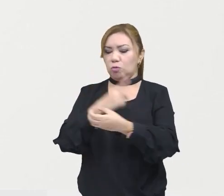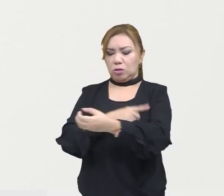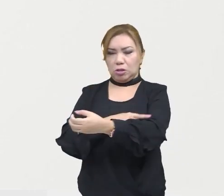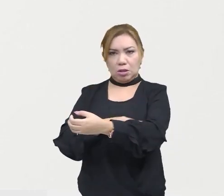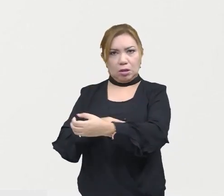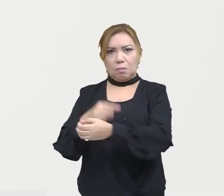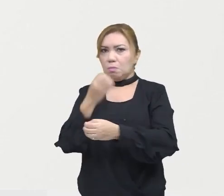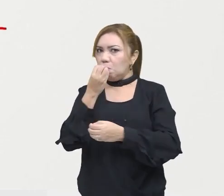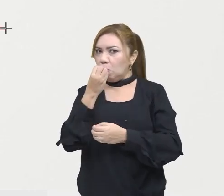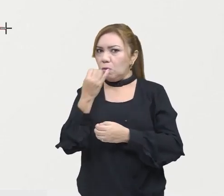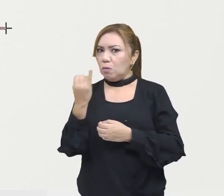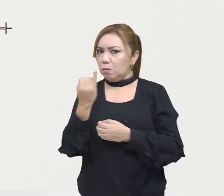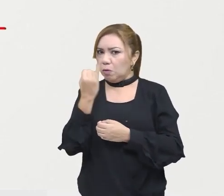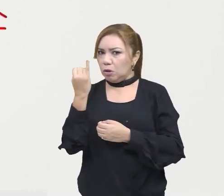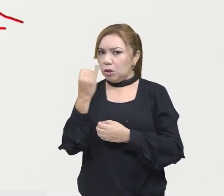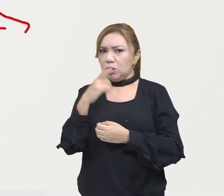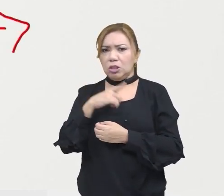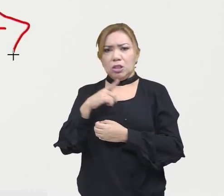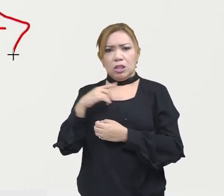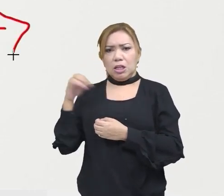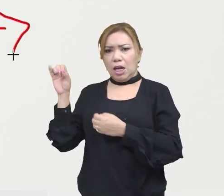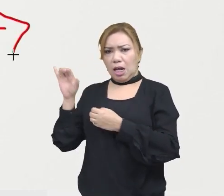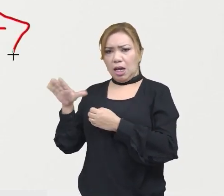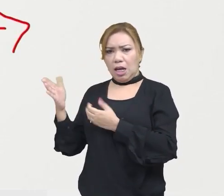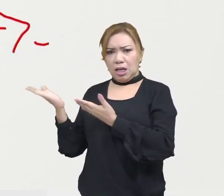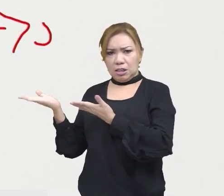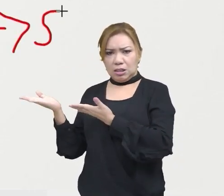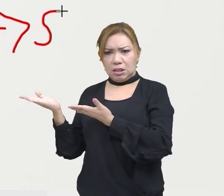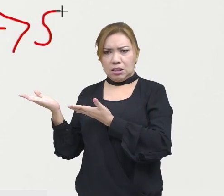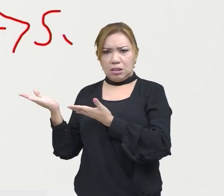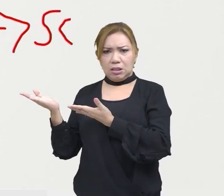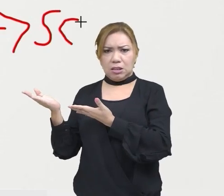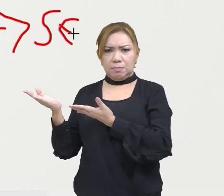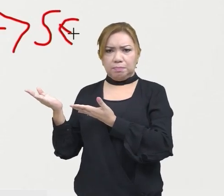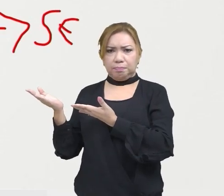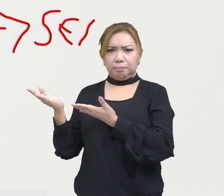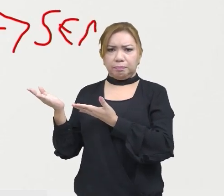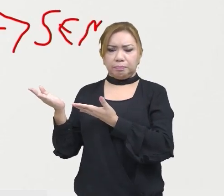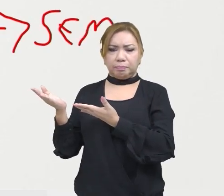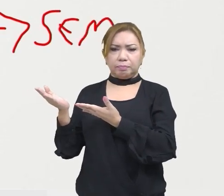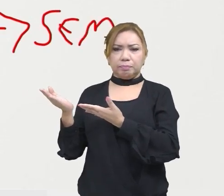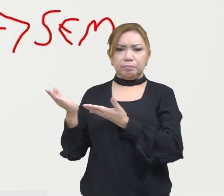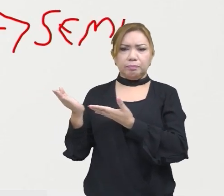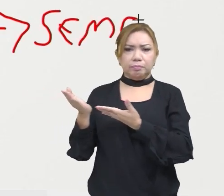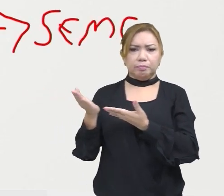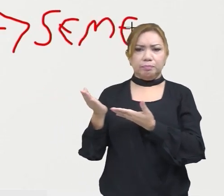As sementes, elas também são